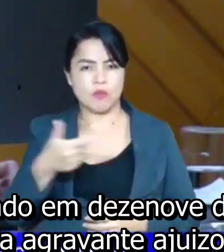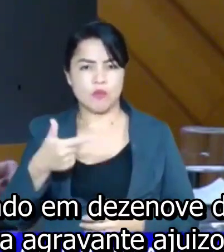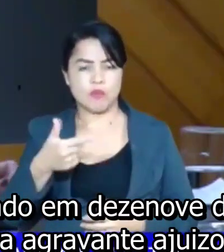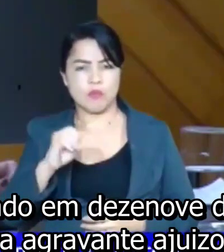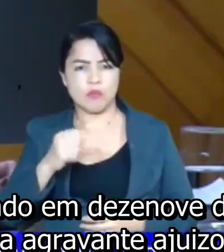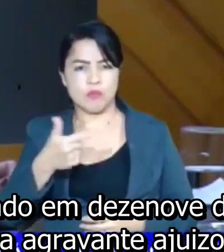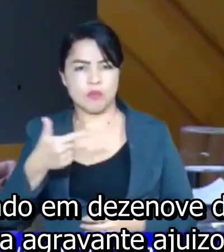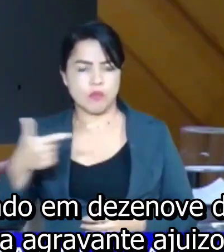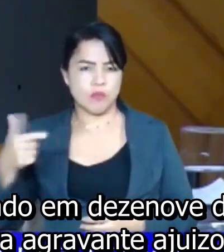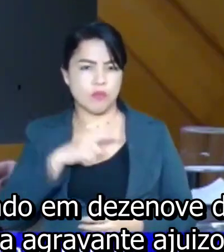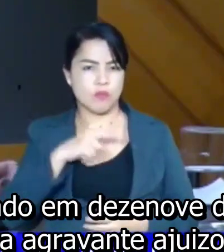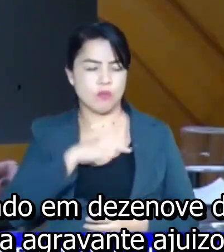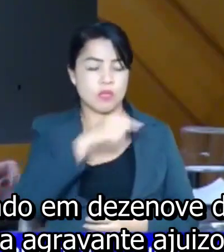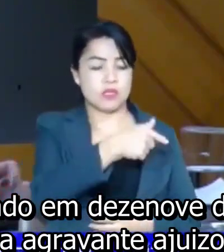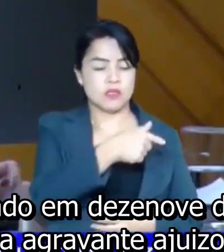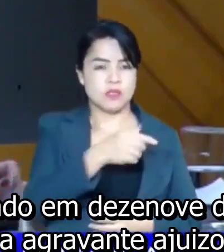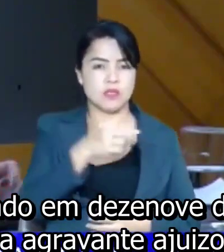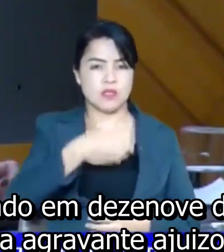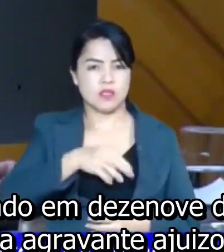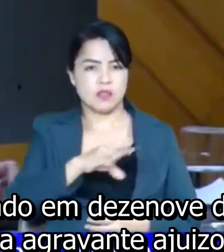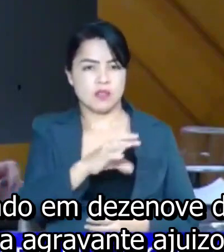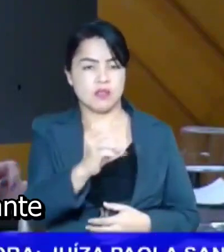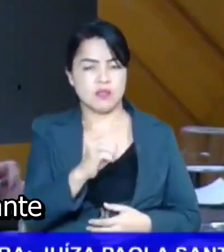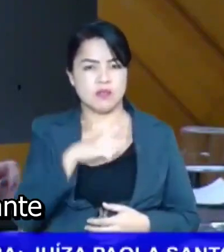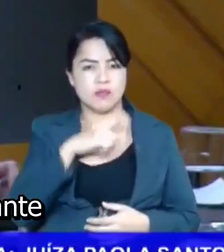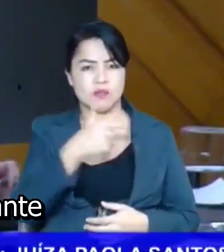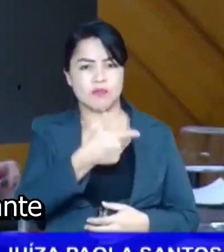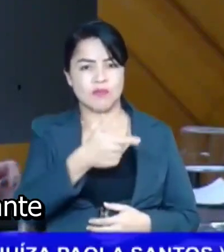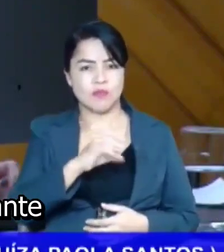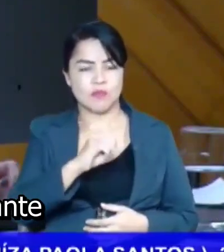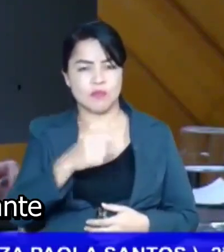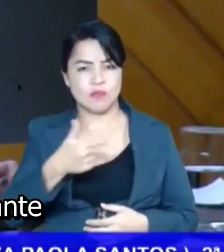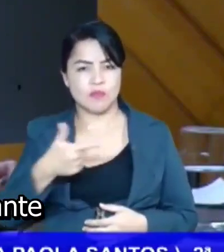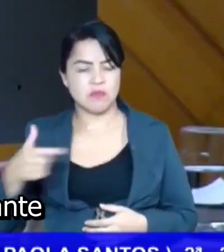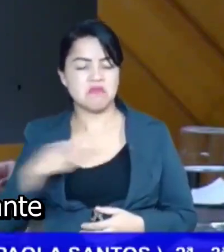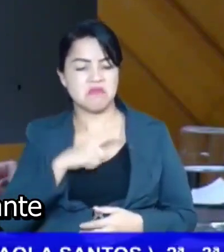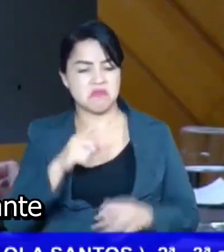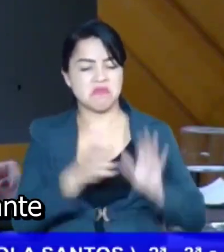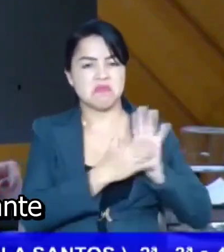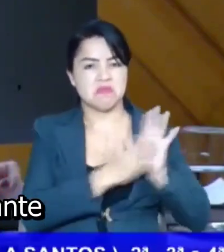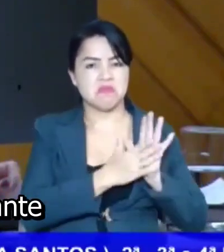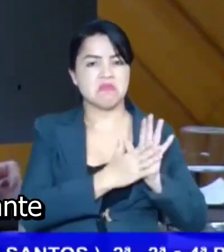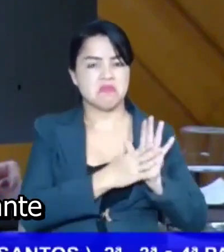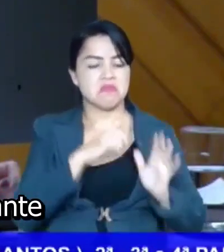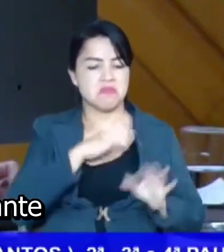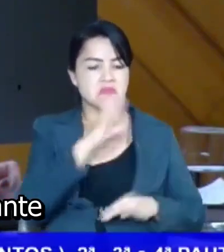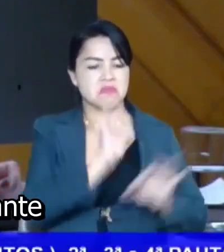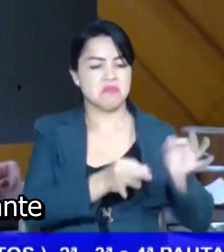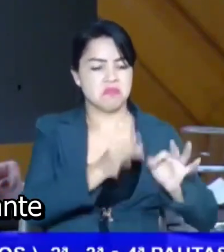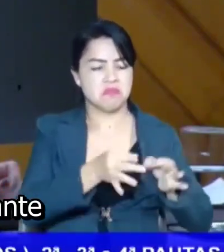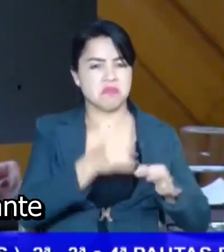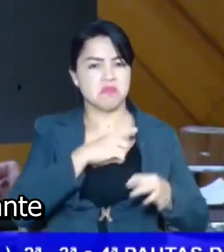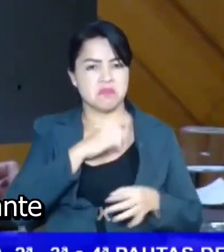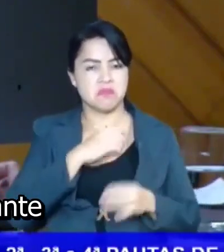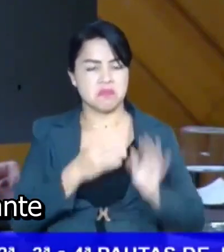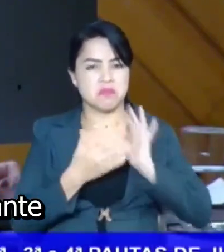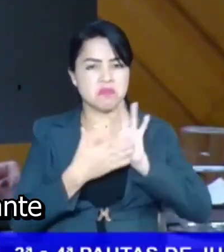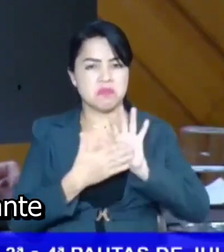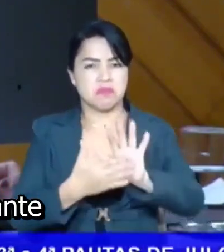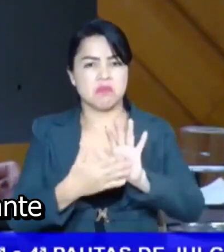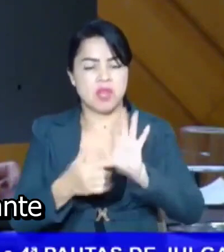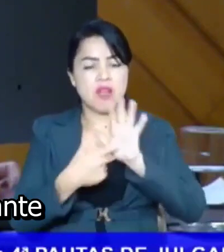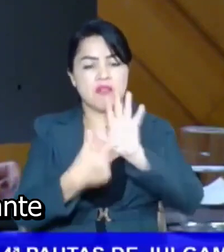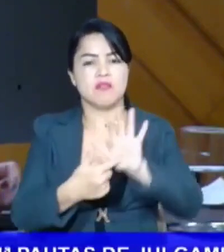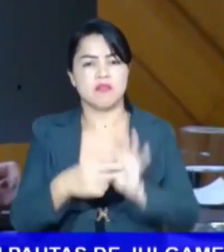de 2022, o ora agravante ajuizou, sob os mesmos fundamentos de mérito, perante o STF, reclamação